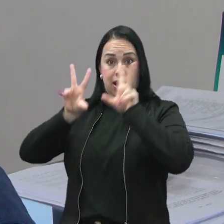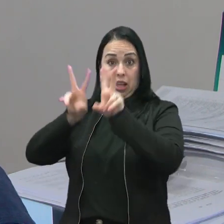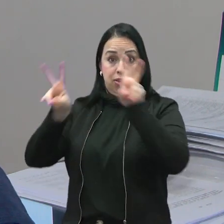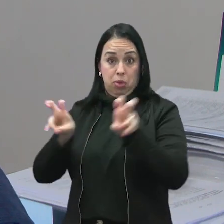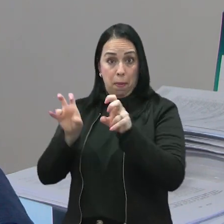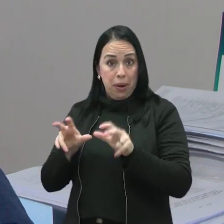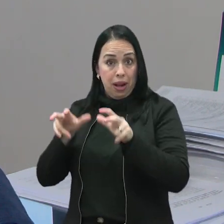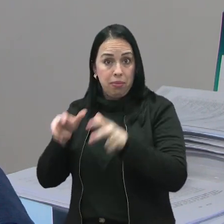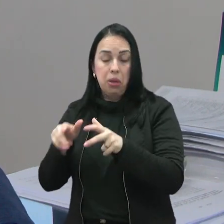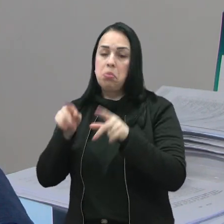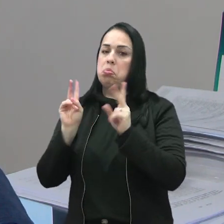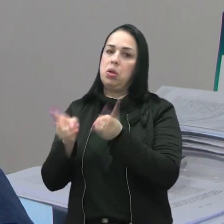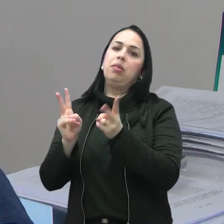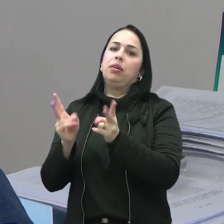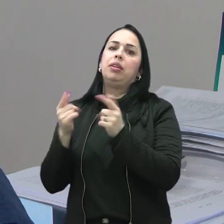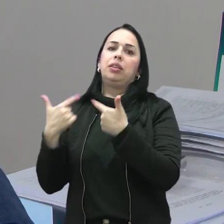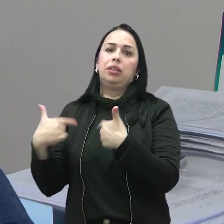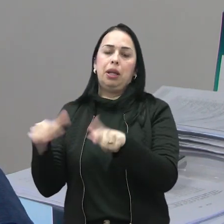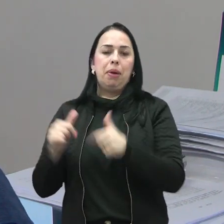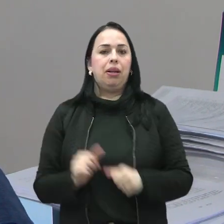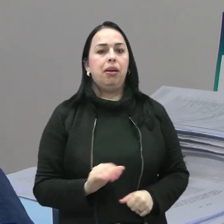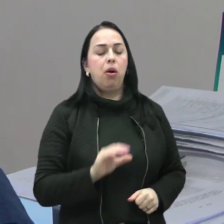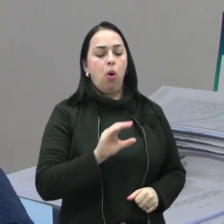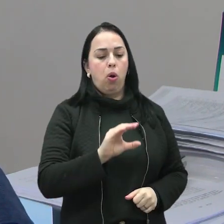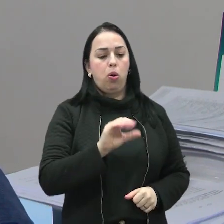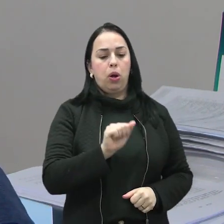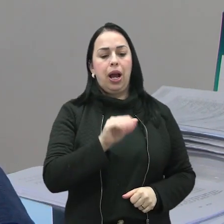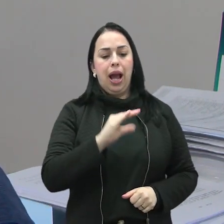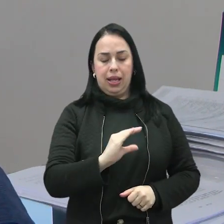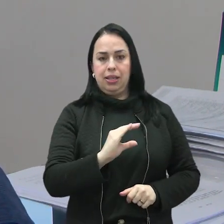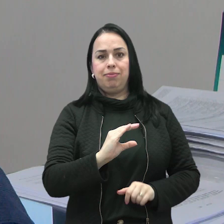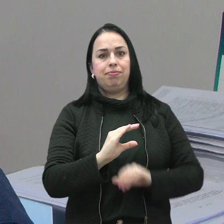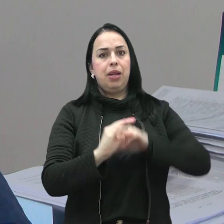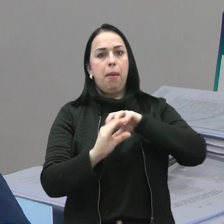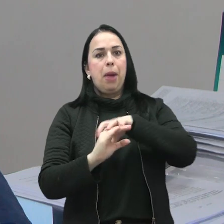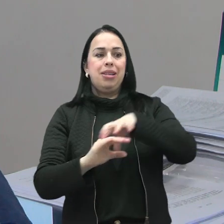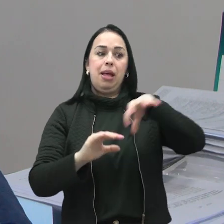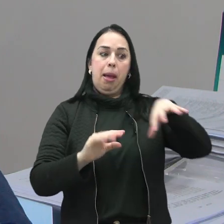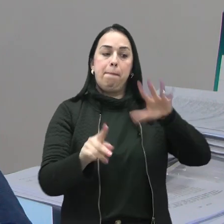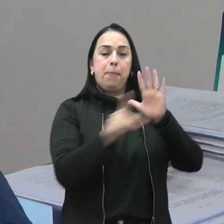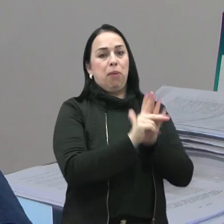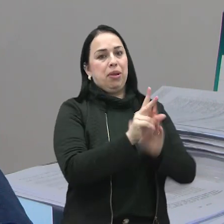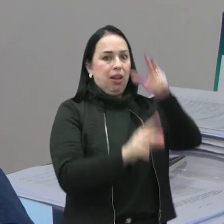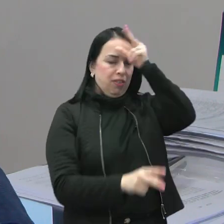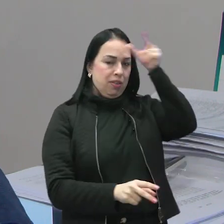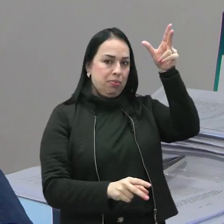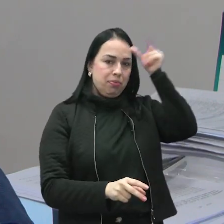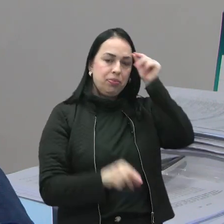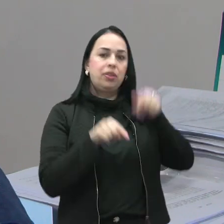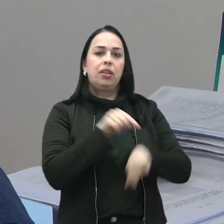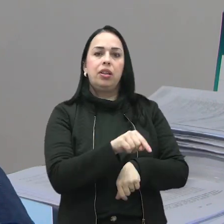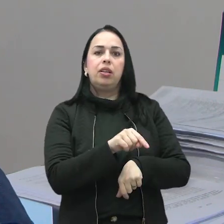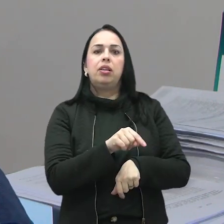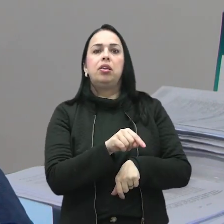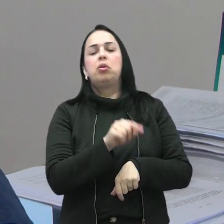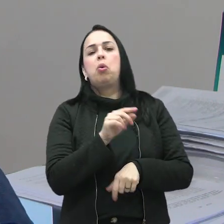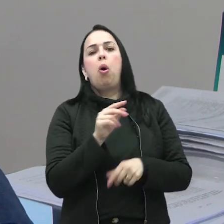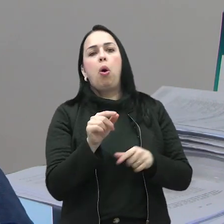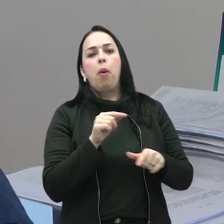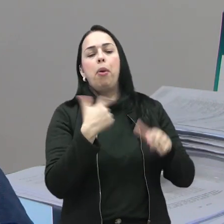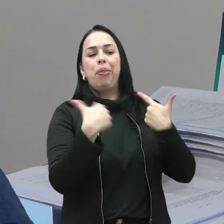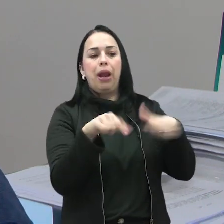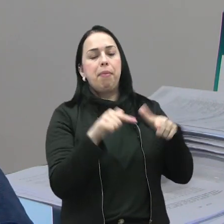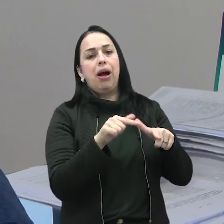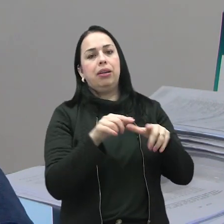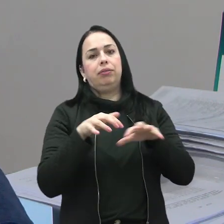da Câmara, também no mesmo horário continua funcionando. O CAC, ele está no prédio da Câmara, mas é um serviço da Prefeitura. Seu horário de funcionamento